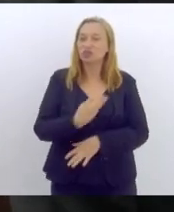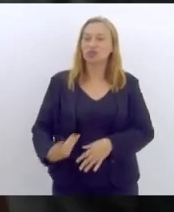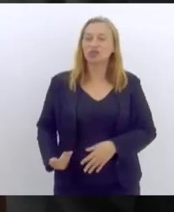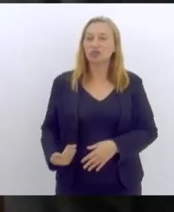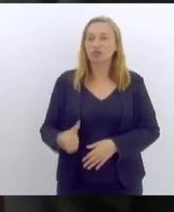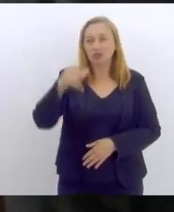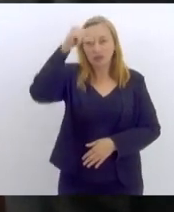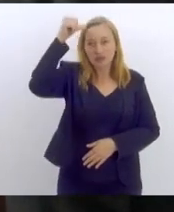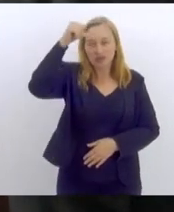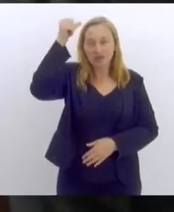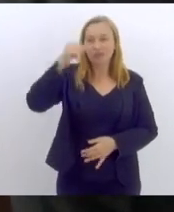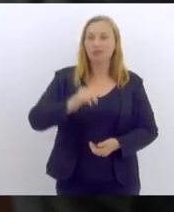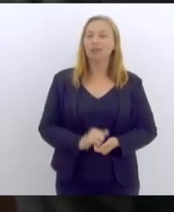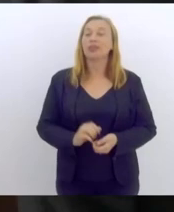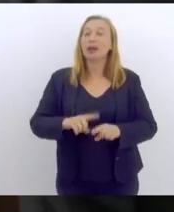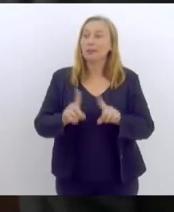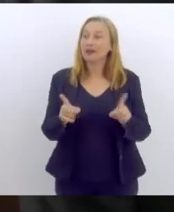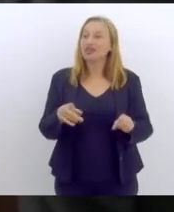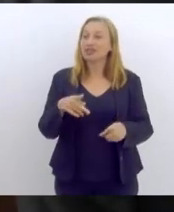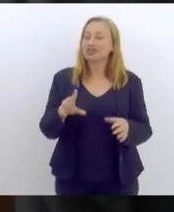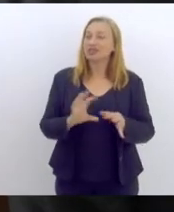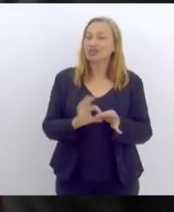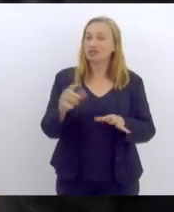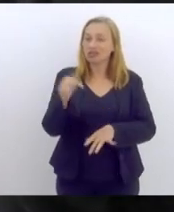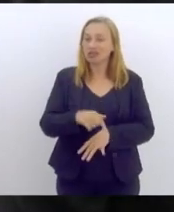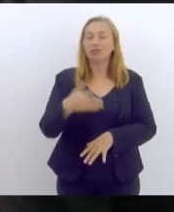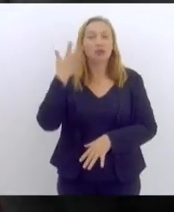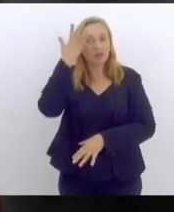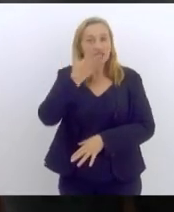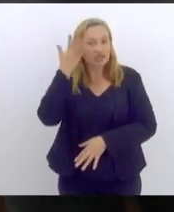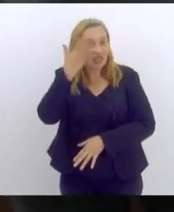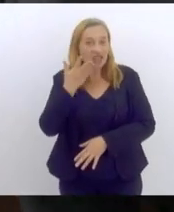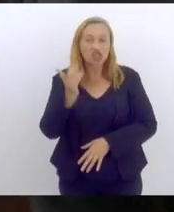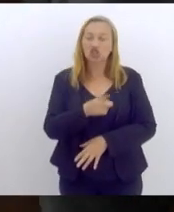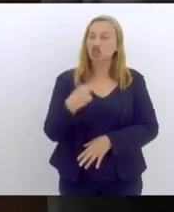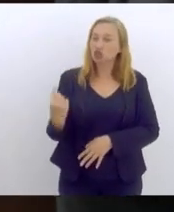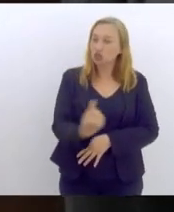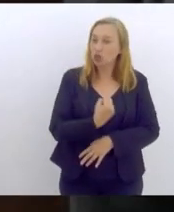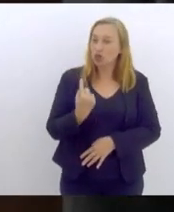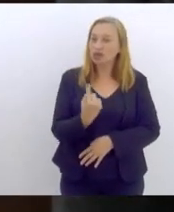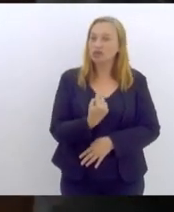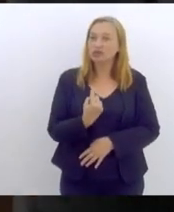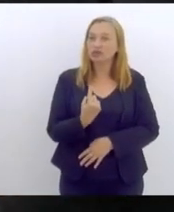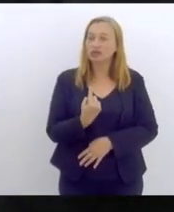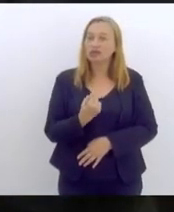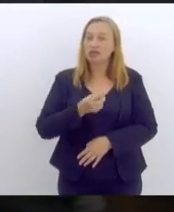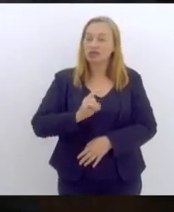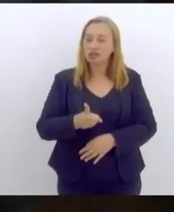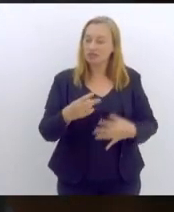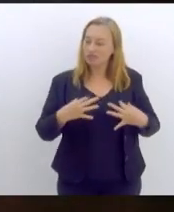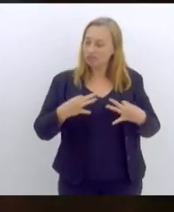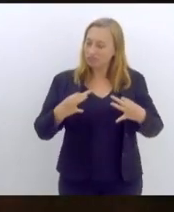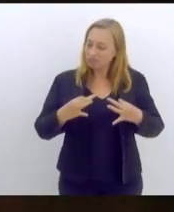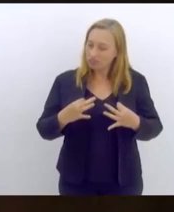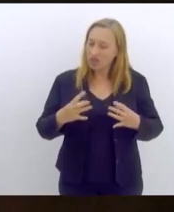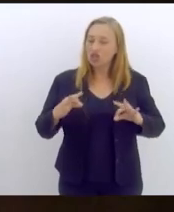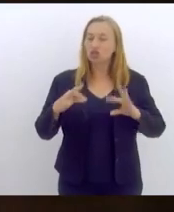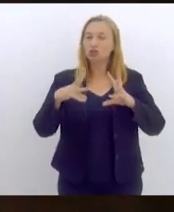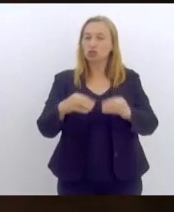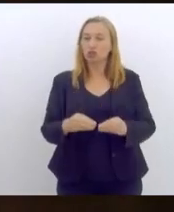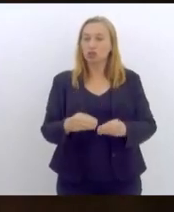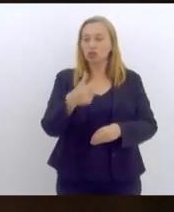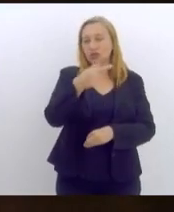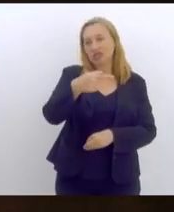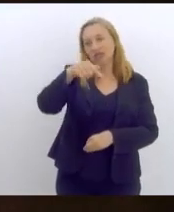Castro, mas deixando aqui também uma mensagem que nós estaremos sempre à disposição de todos os